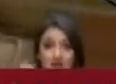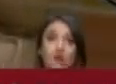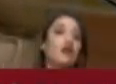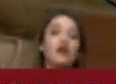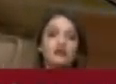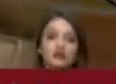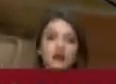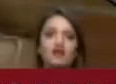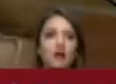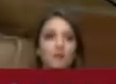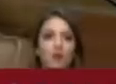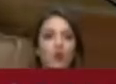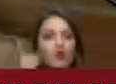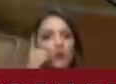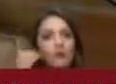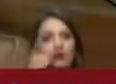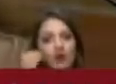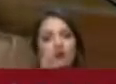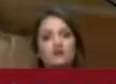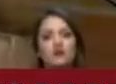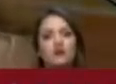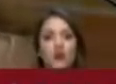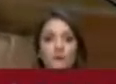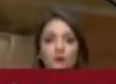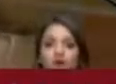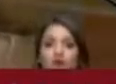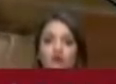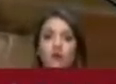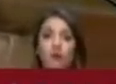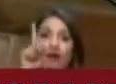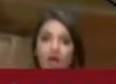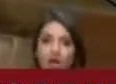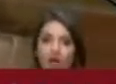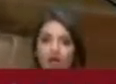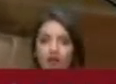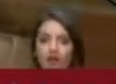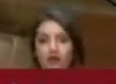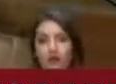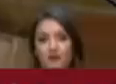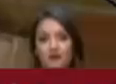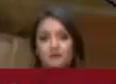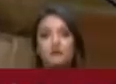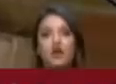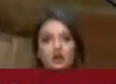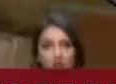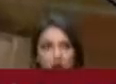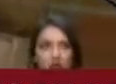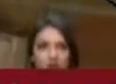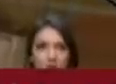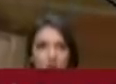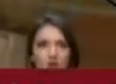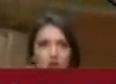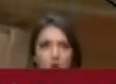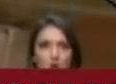seria cassado. Então, o que o André deve ter pensado? Eu reduzo a pena a 2 anos em regime aberto, ele cumpre essa pena em regime aberto, não